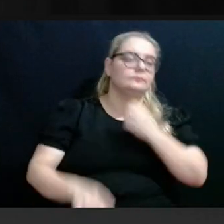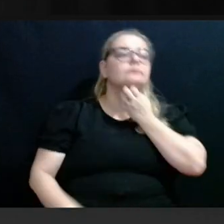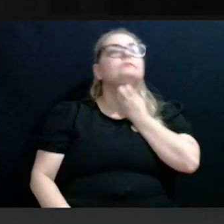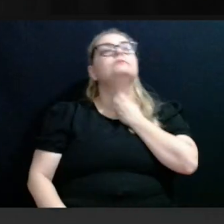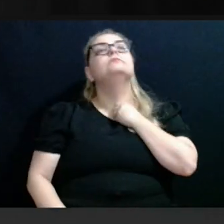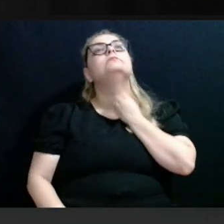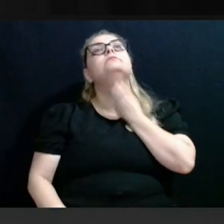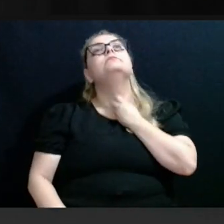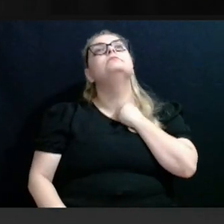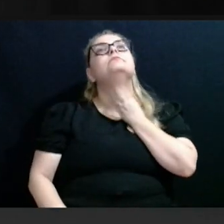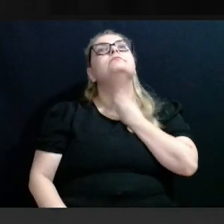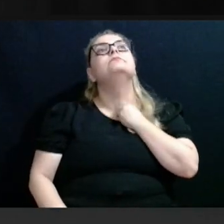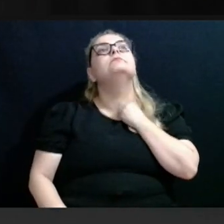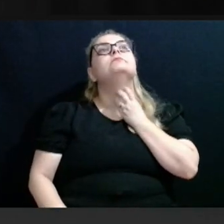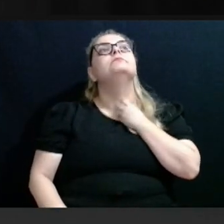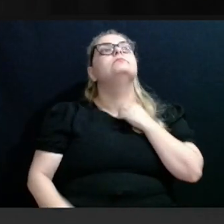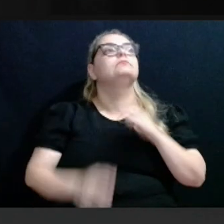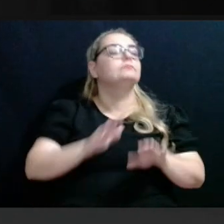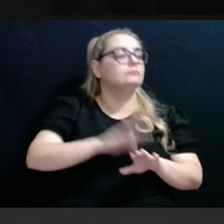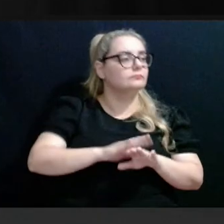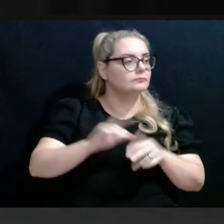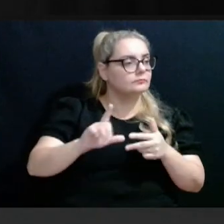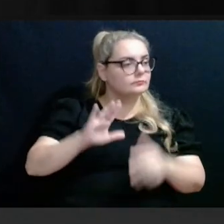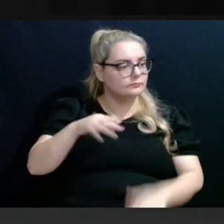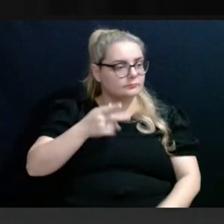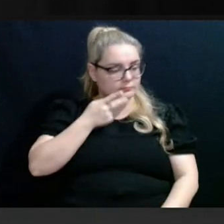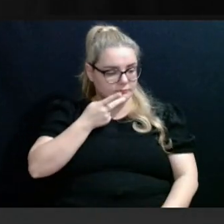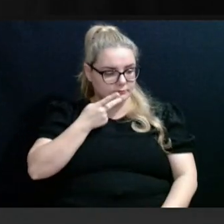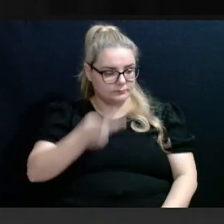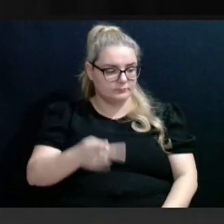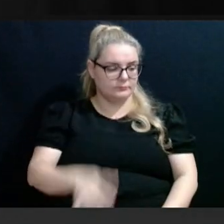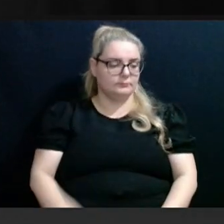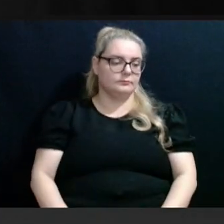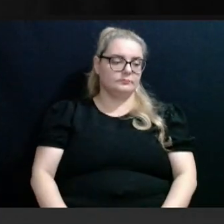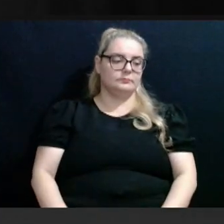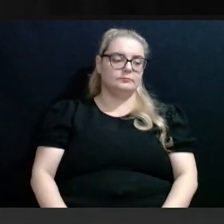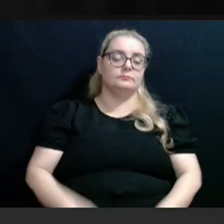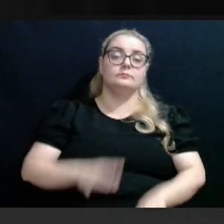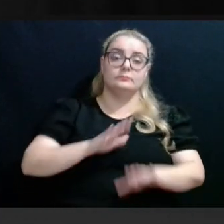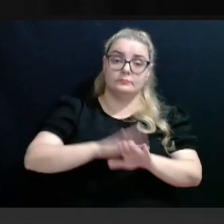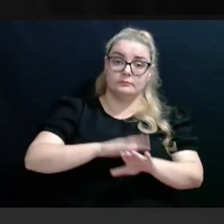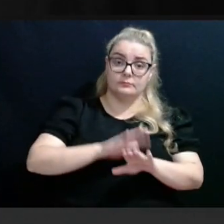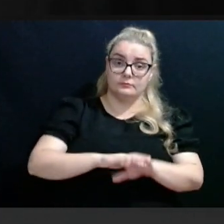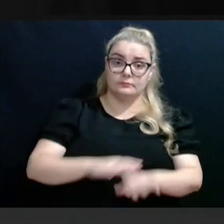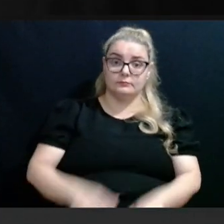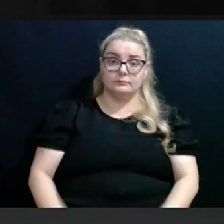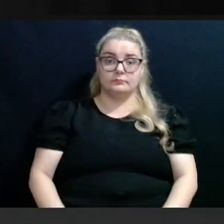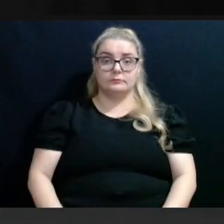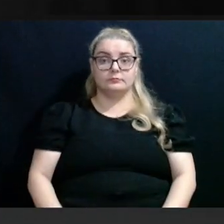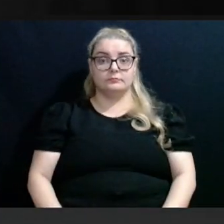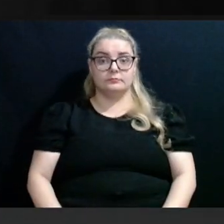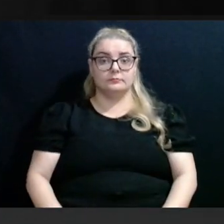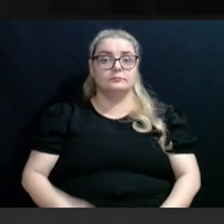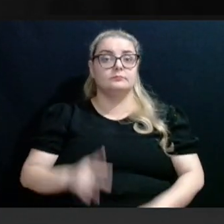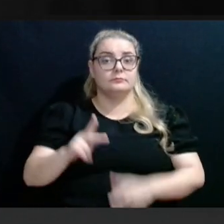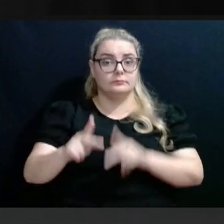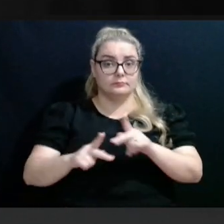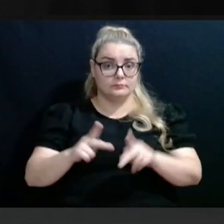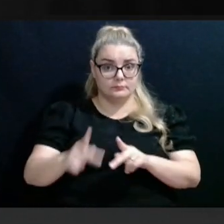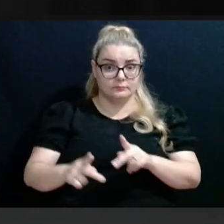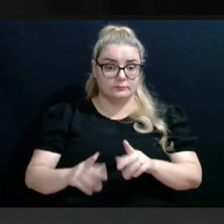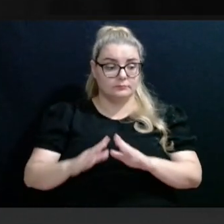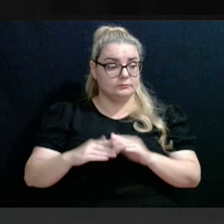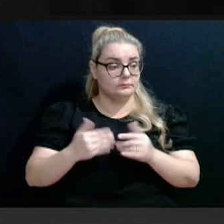atividade legislativa, quando a gente fala nessa atuação com a população através dos